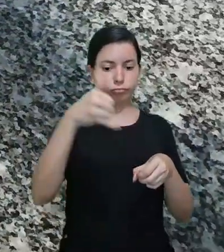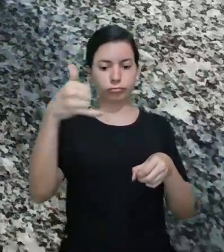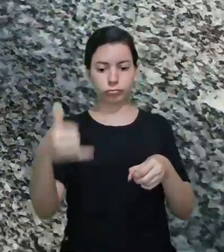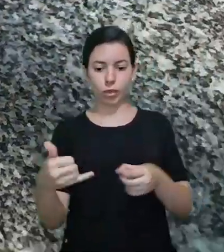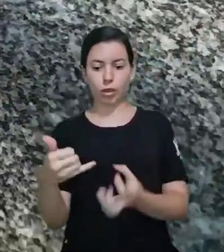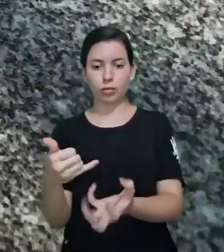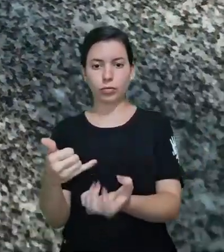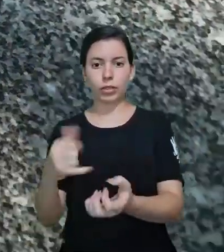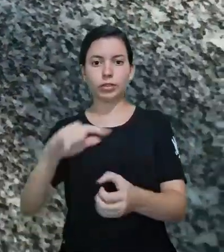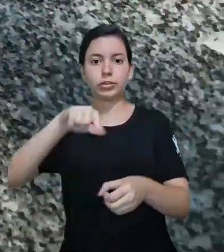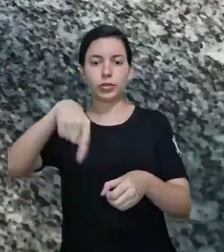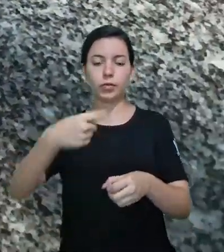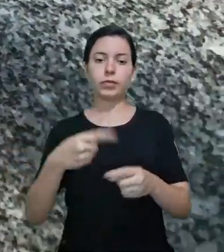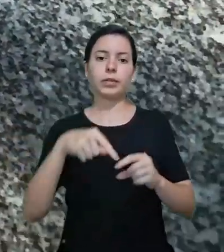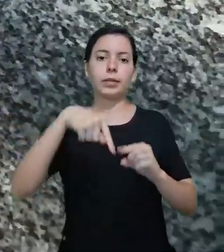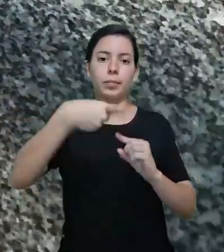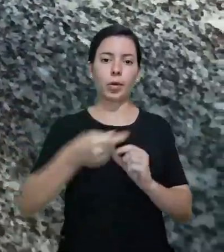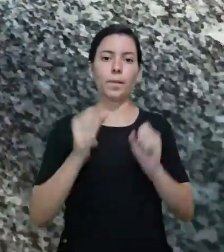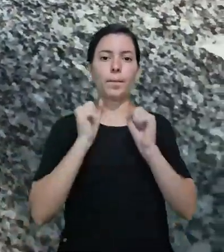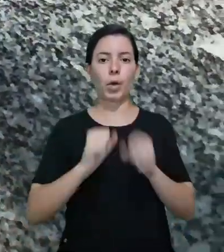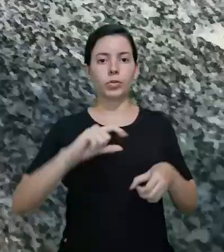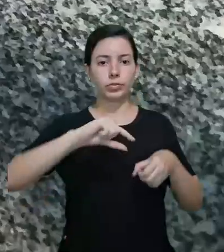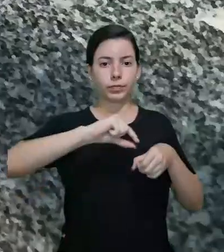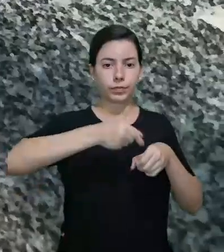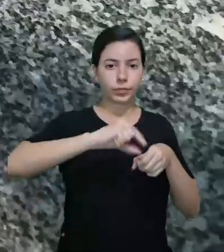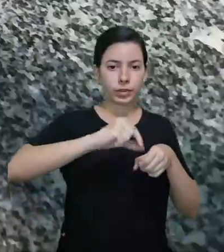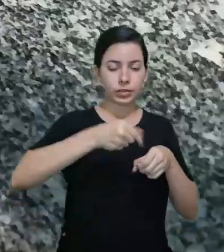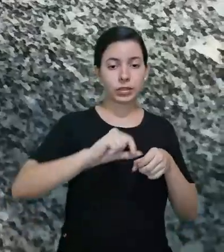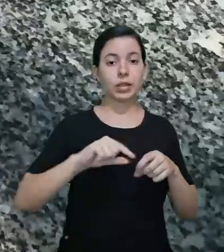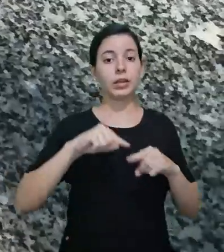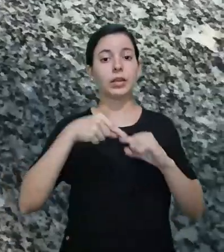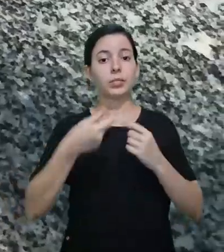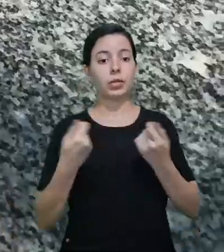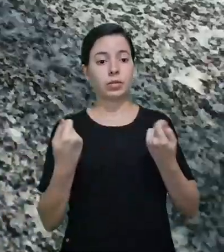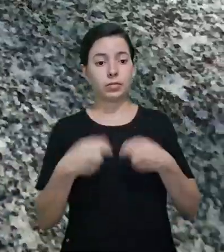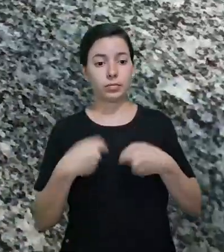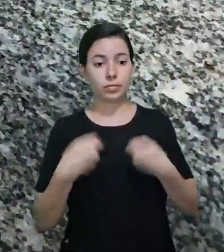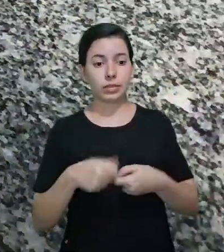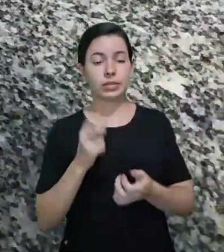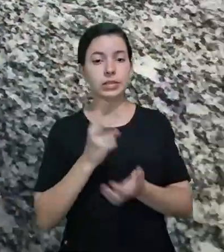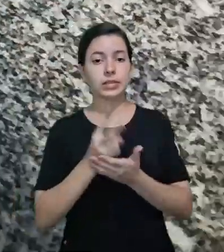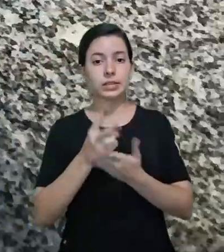flambar novamente e fechar o tubo. Após isso, o tubo deve ser